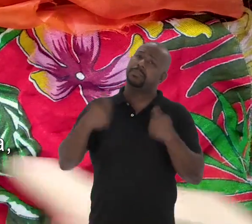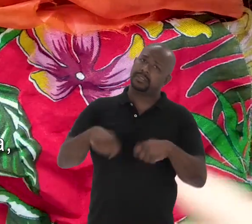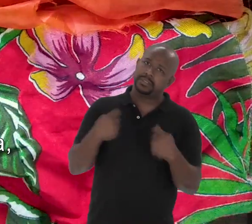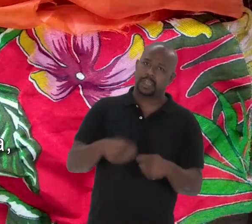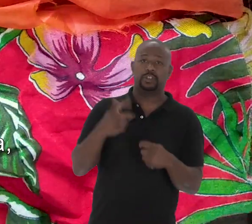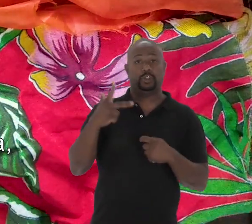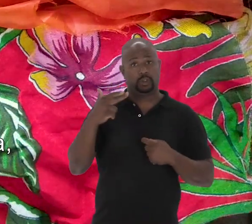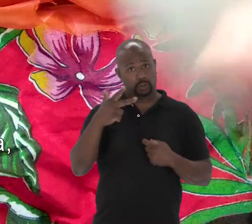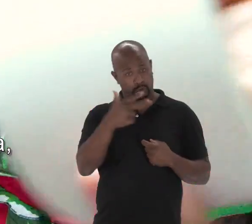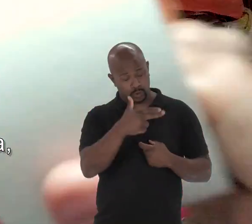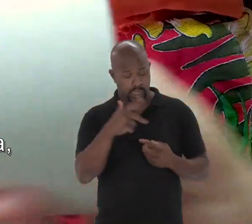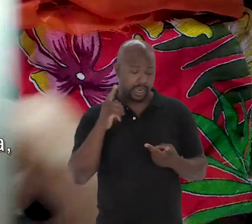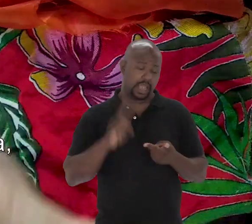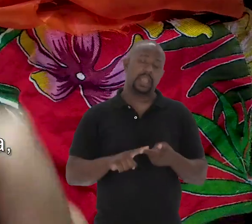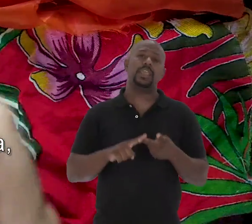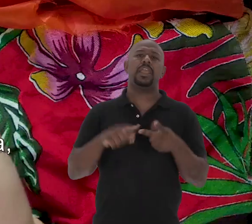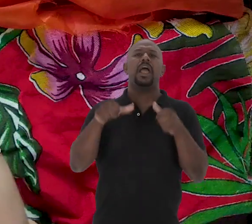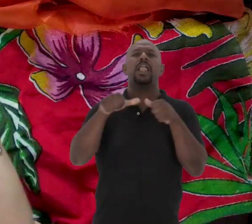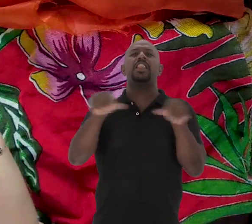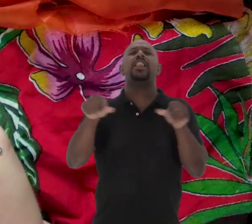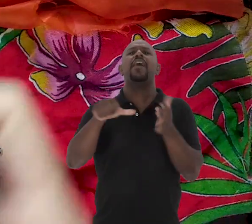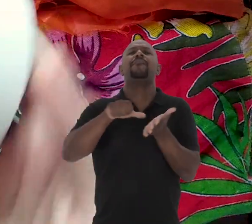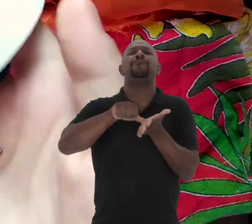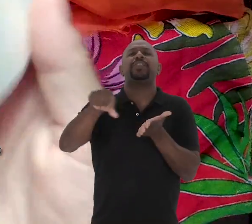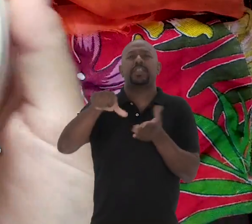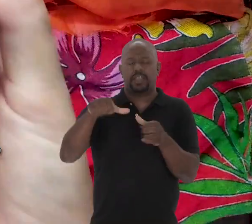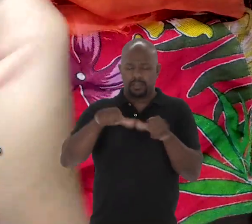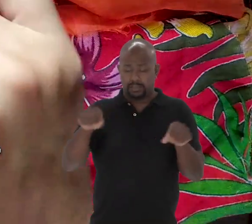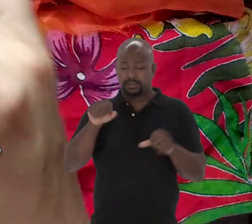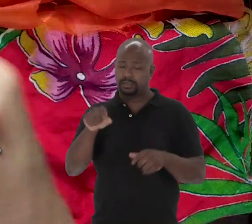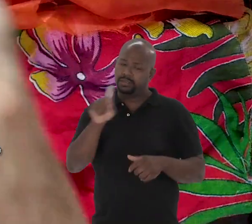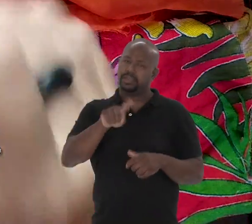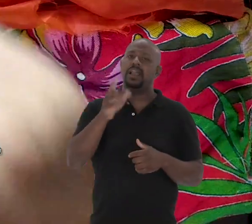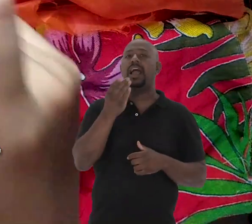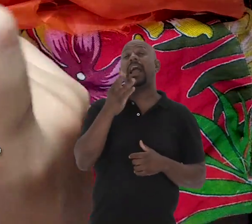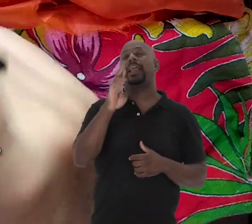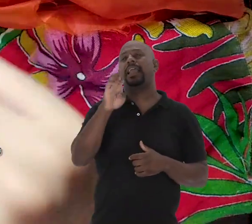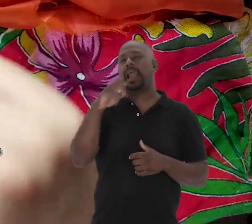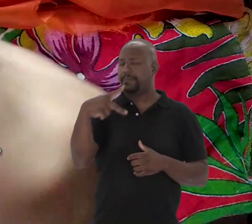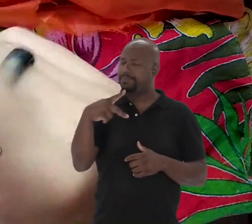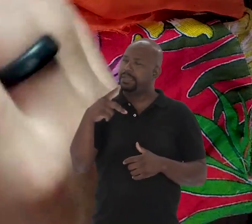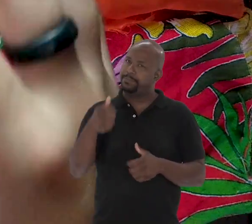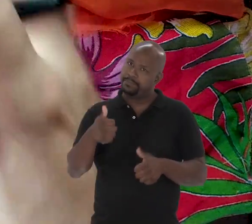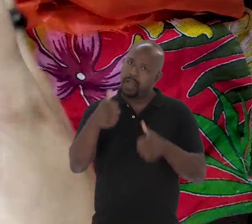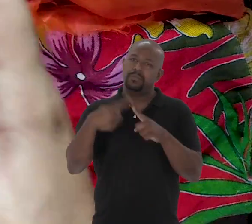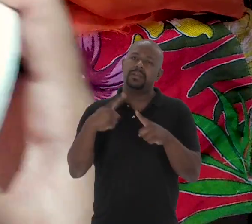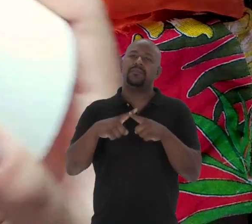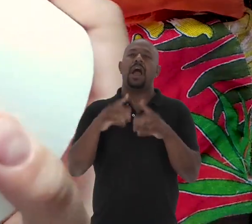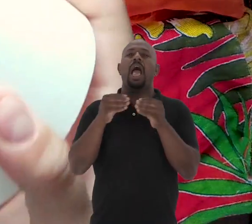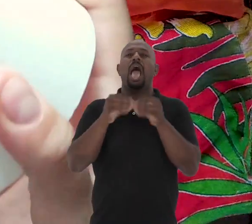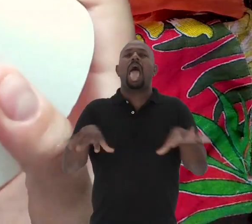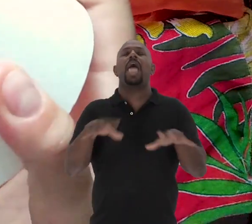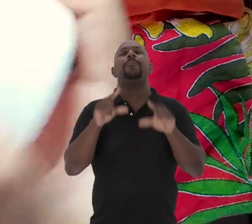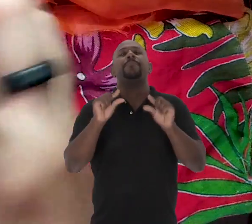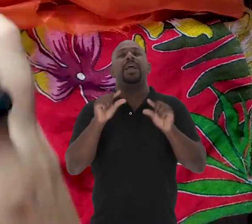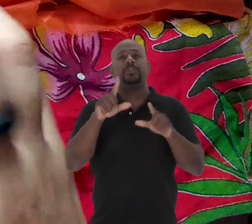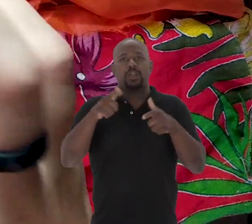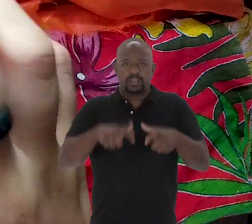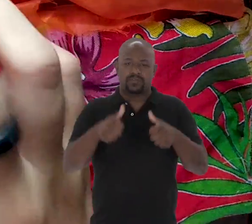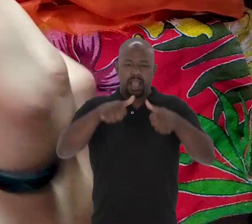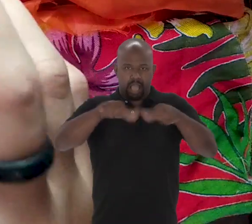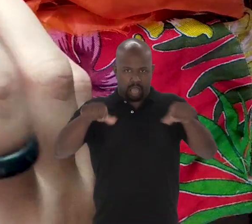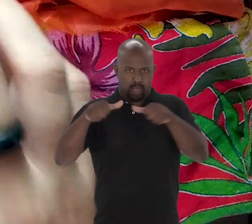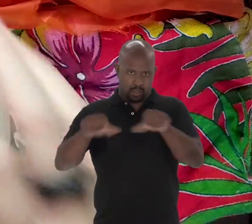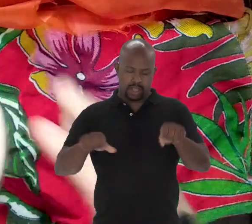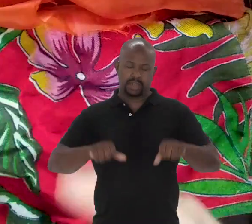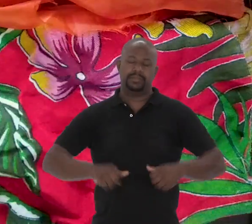precisar de tesoura e fita adesiva. Eu sugiro que seja essa aqui, a fita crepe, porque ela vai agredir menos o lugar onde você vai colar seu